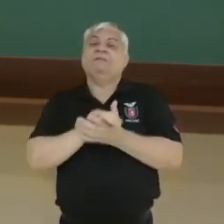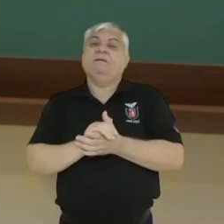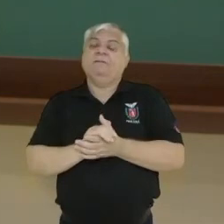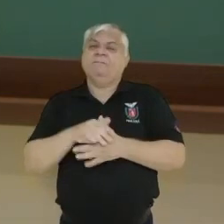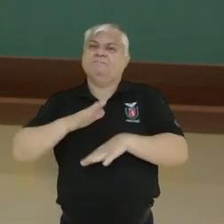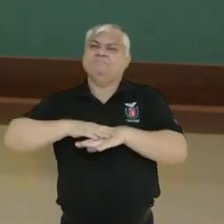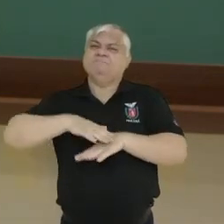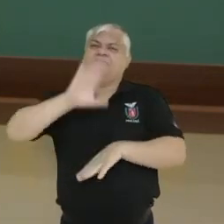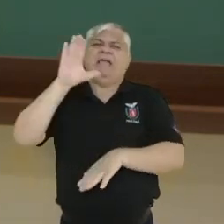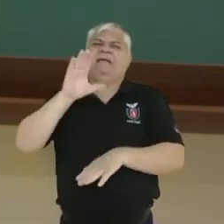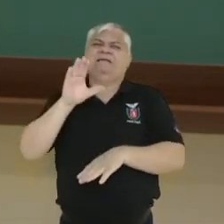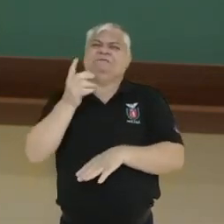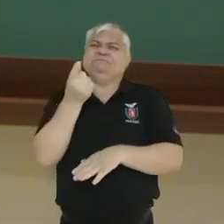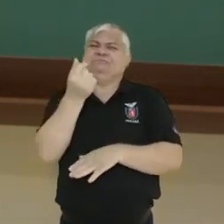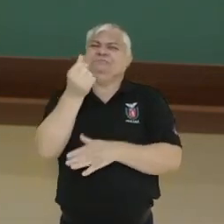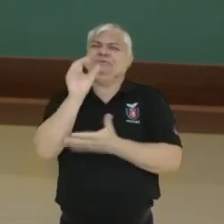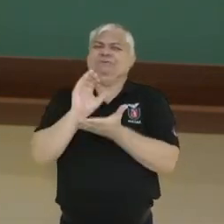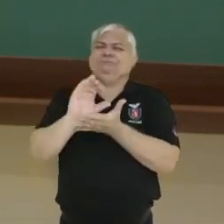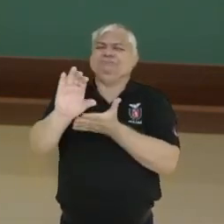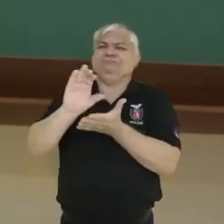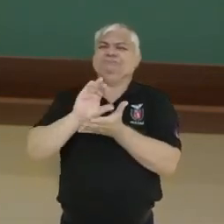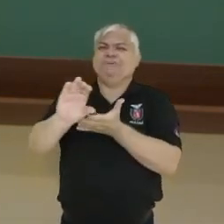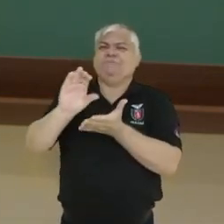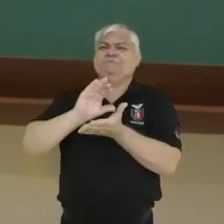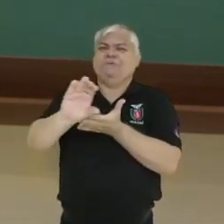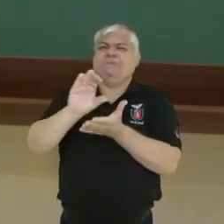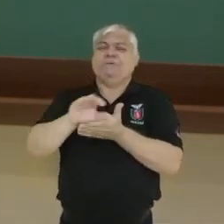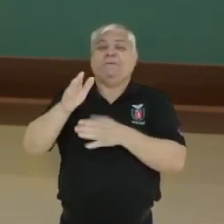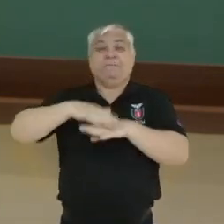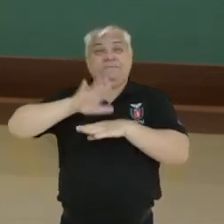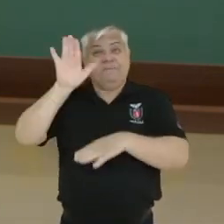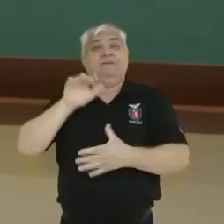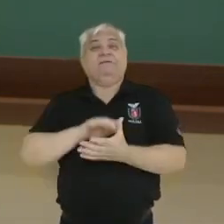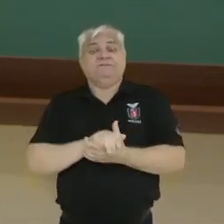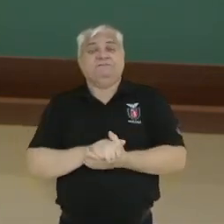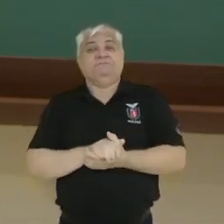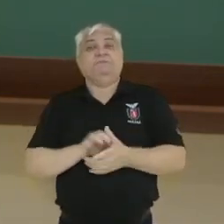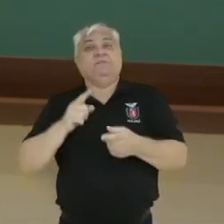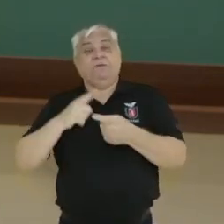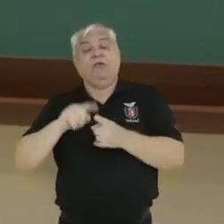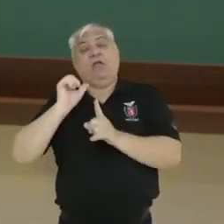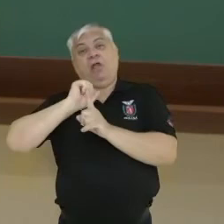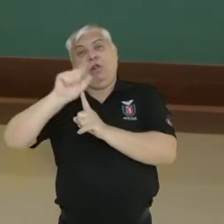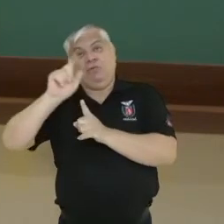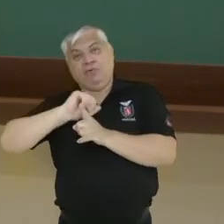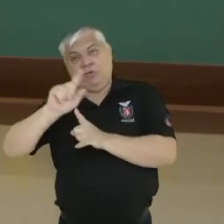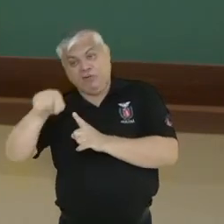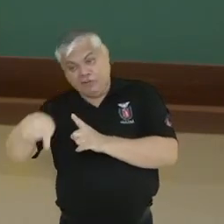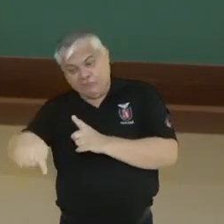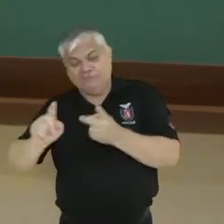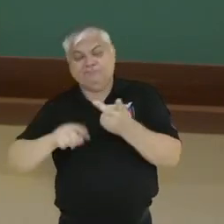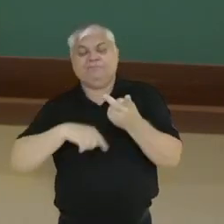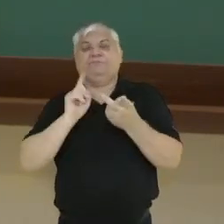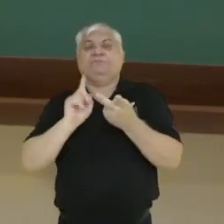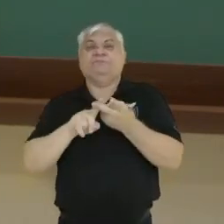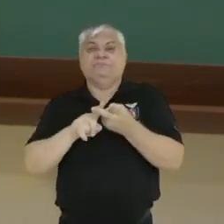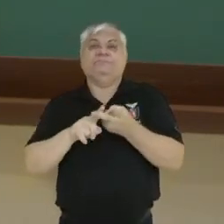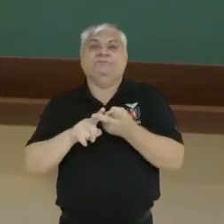que o investimento de um negócio online. Por quê? Porque ele vai ter um aluguel daquele lugar que você vai ter,